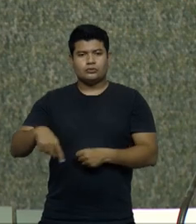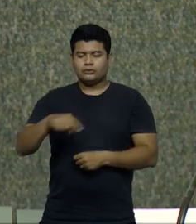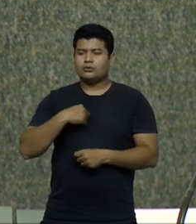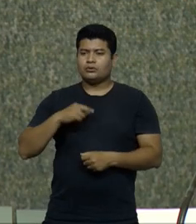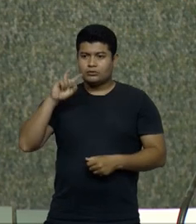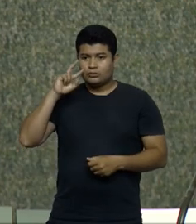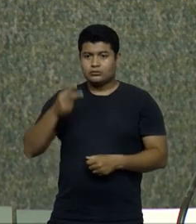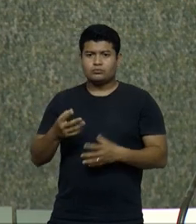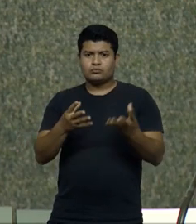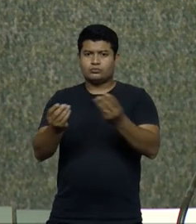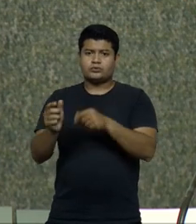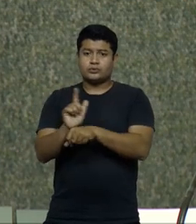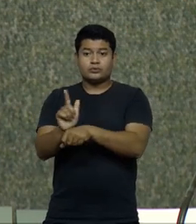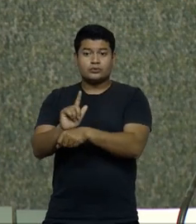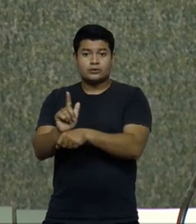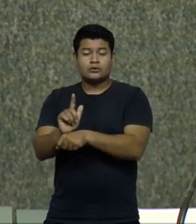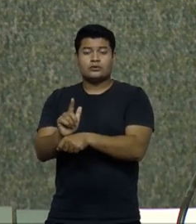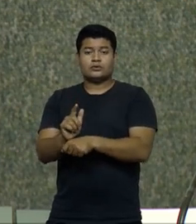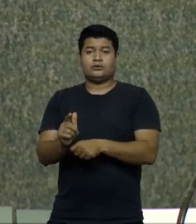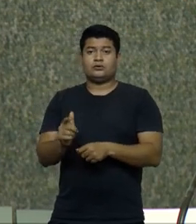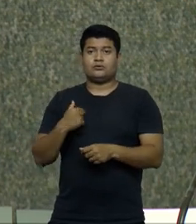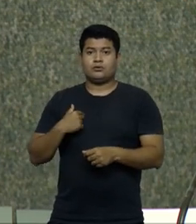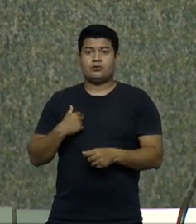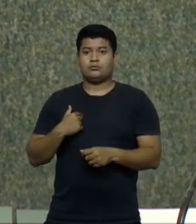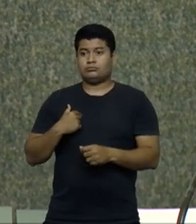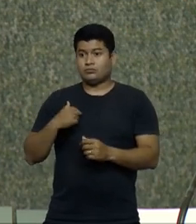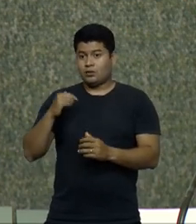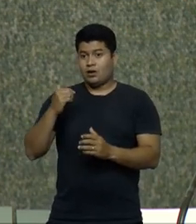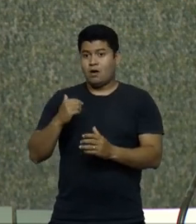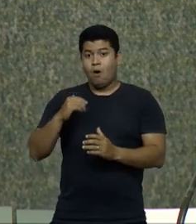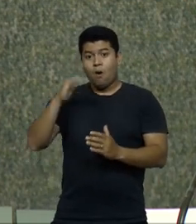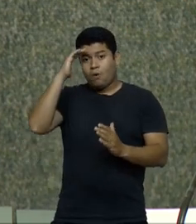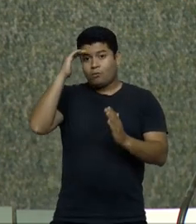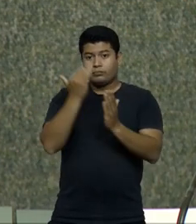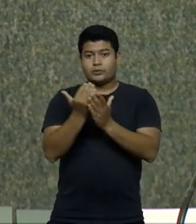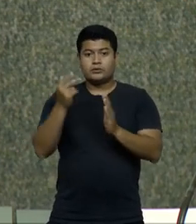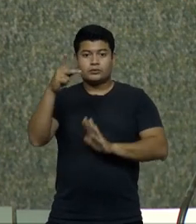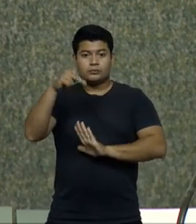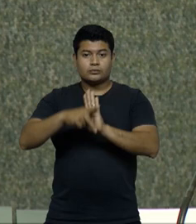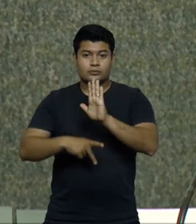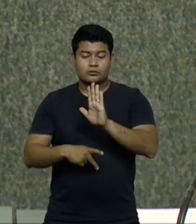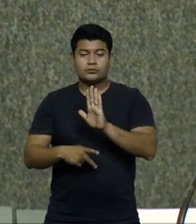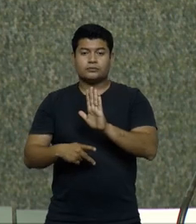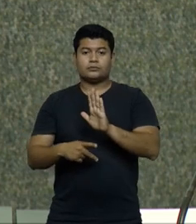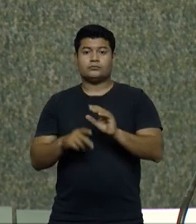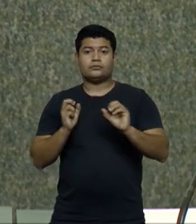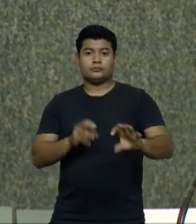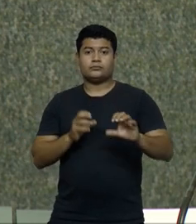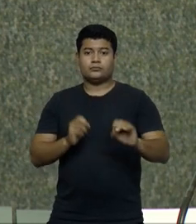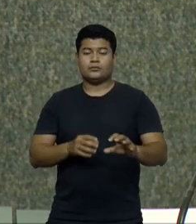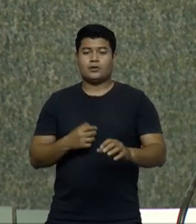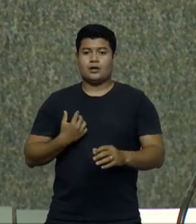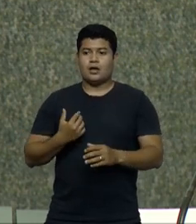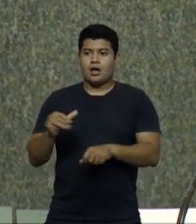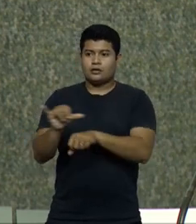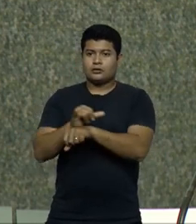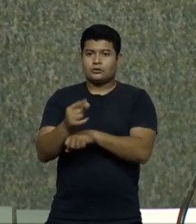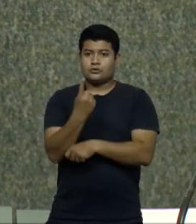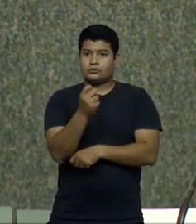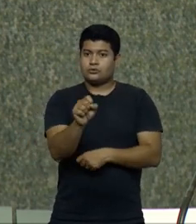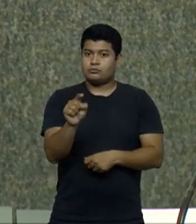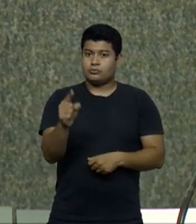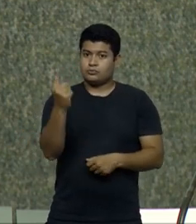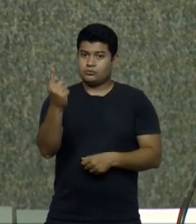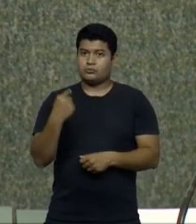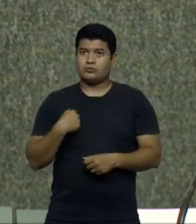muitos gestores que estão buscando o cumprimento dos seus planos de educação e a estratégia 18.1 está aí né está aí